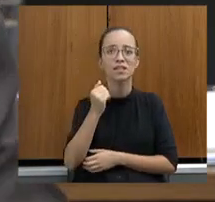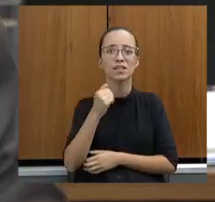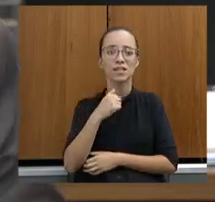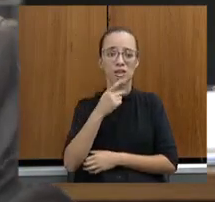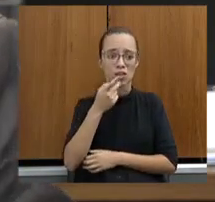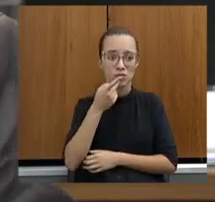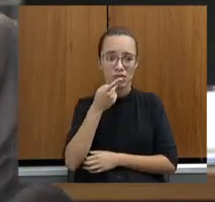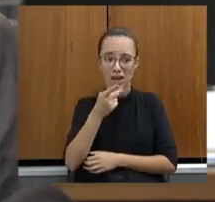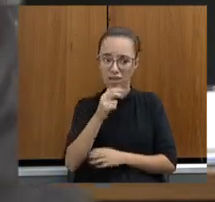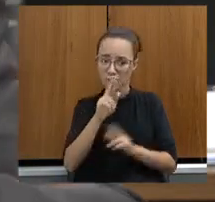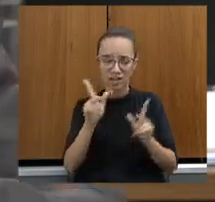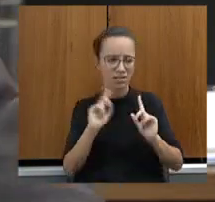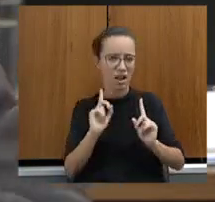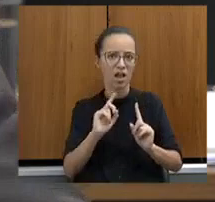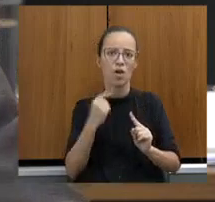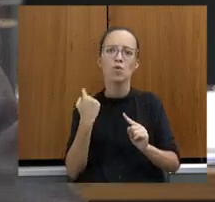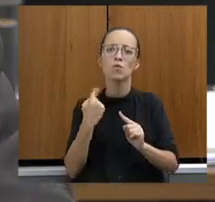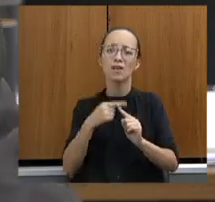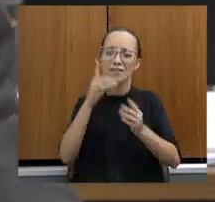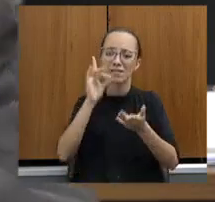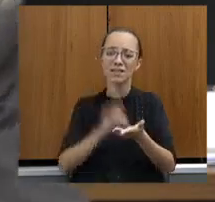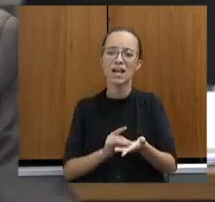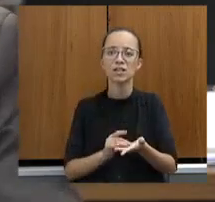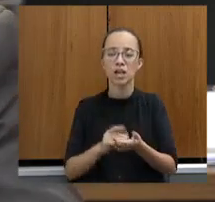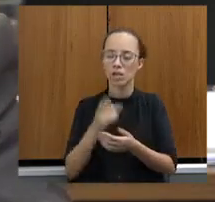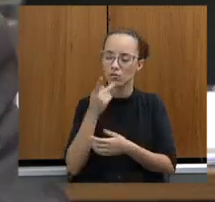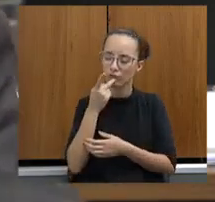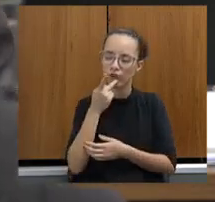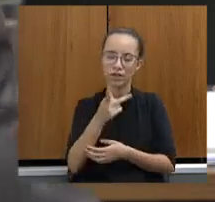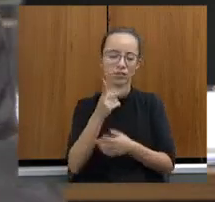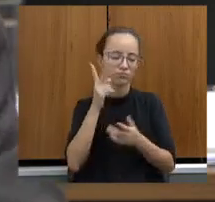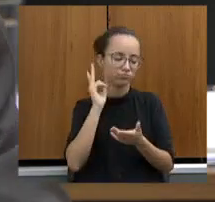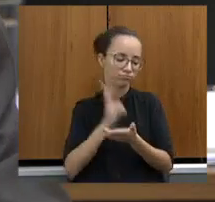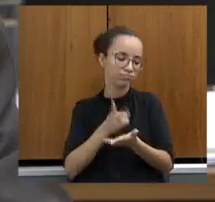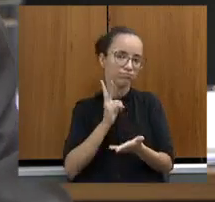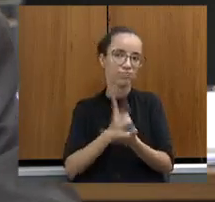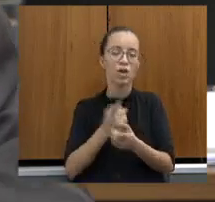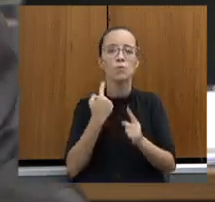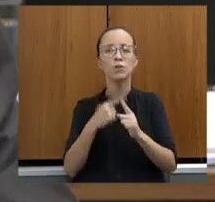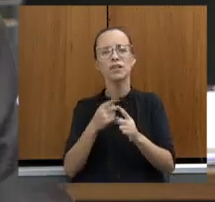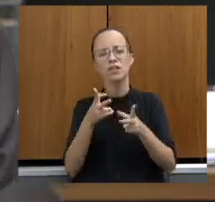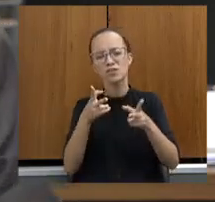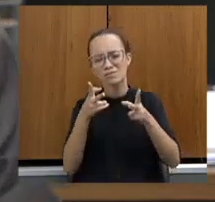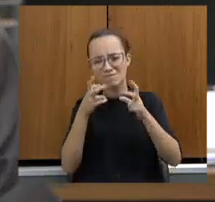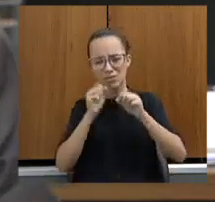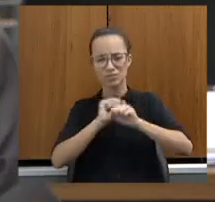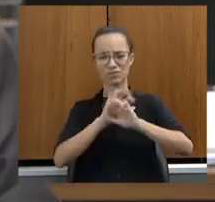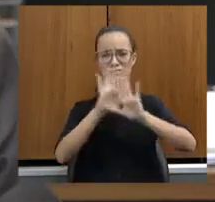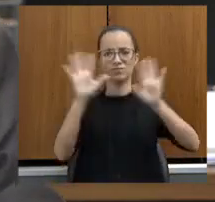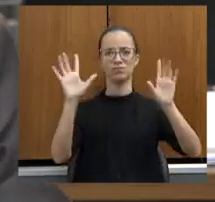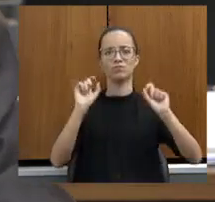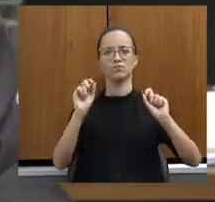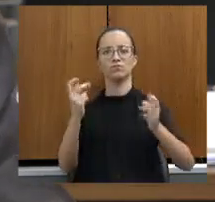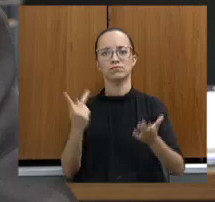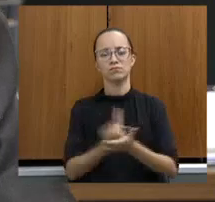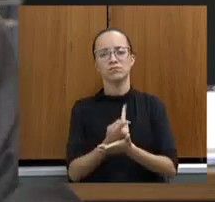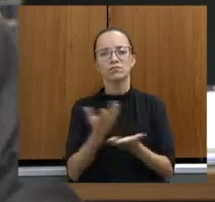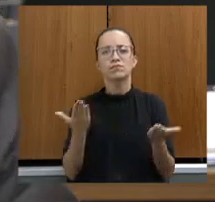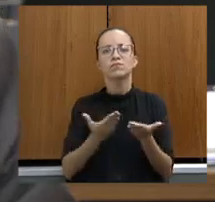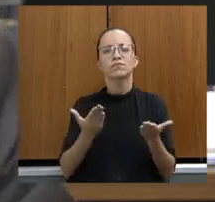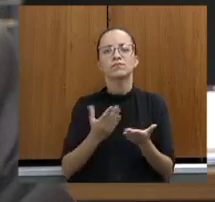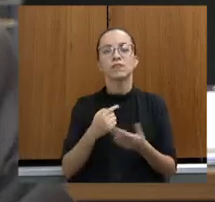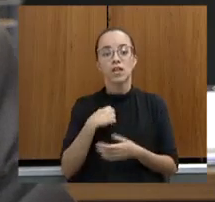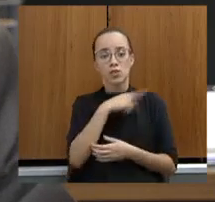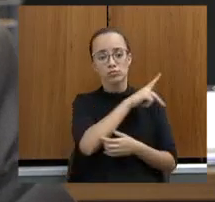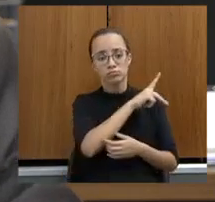porque é a realidade só fala a mesma coisa eu falo a mesma coisa porque eu enxergo isso com muita clareza afinal de contas